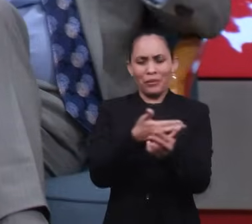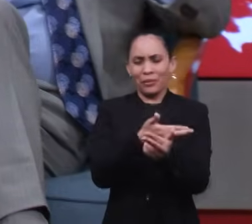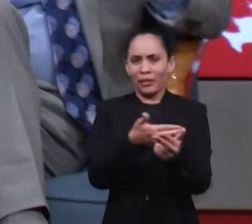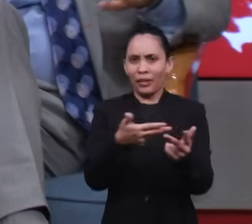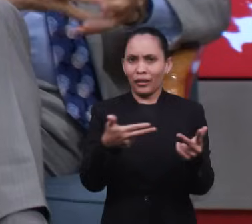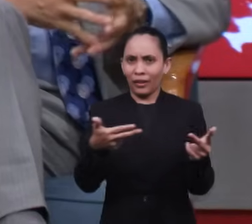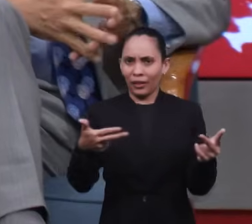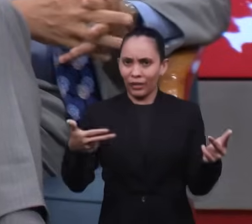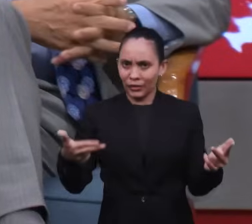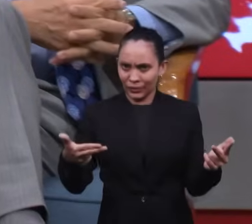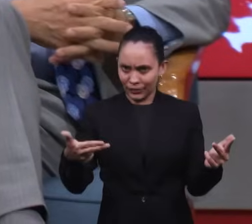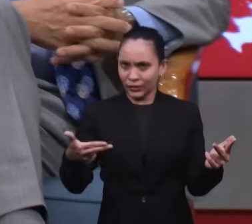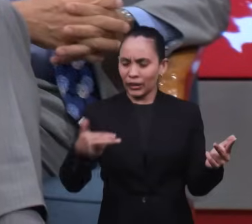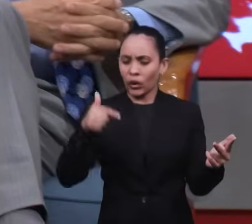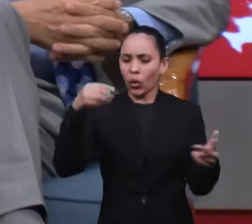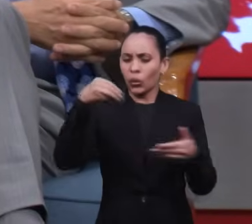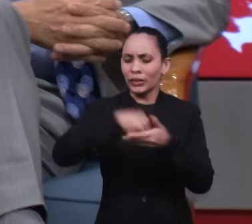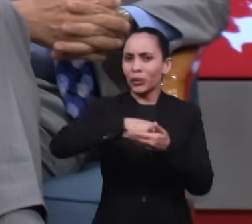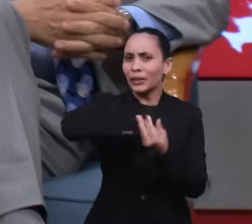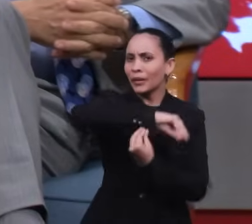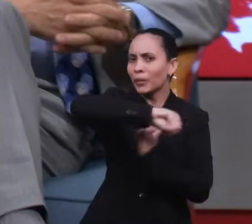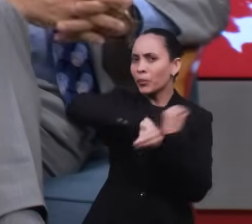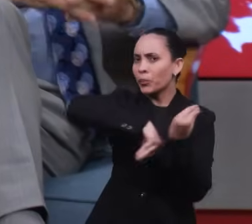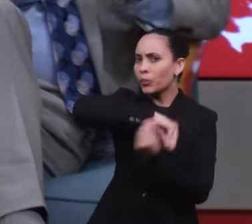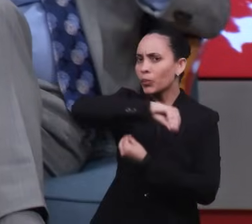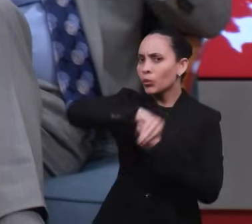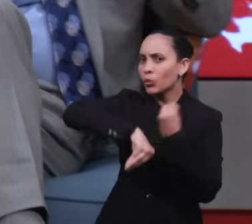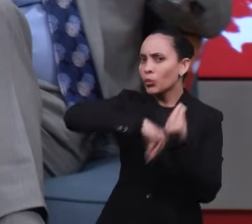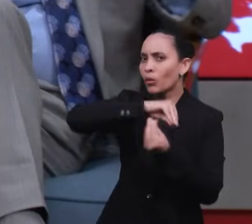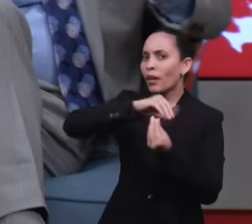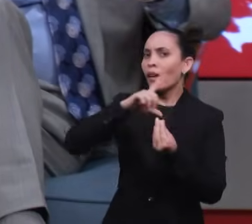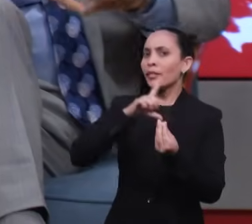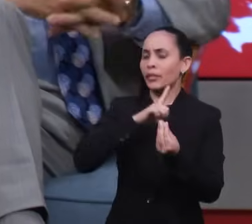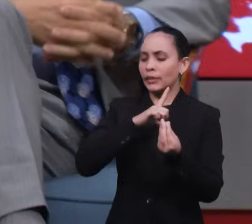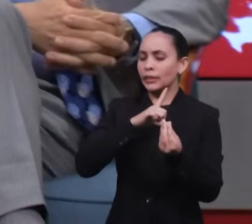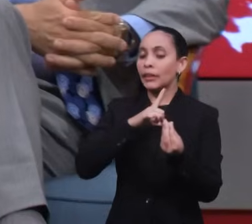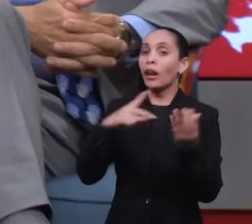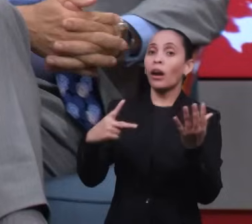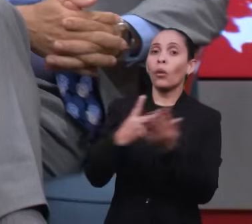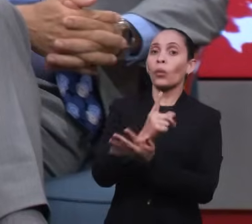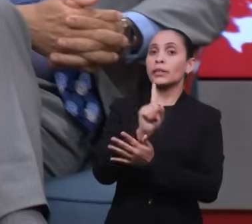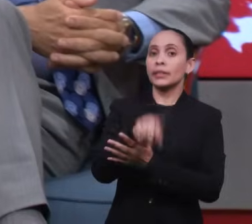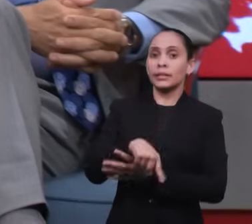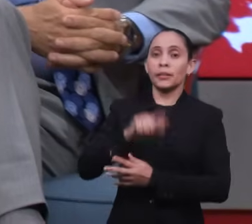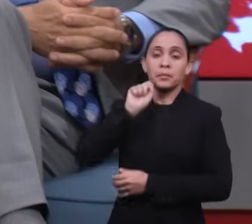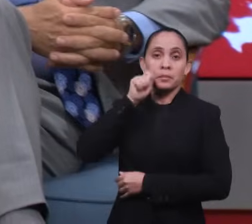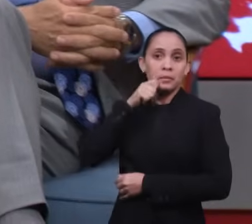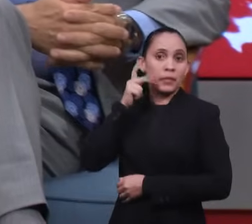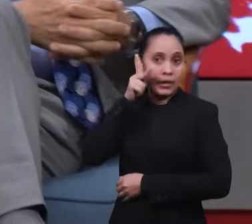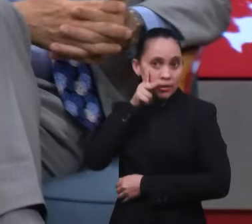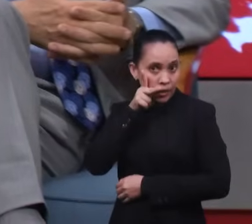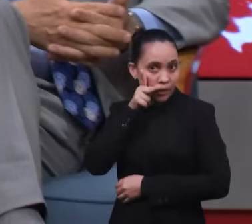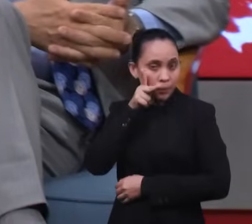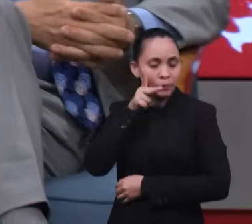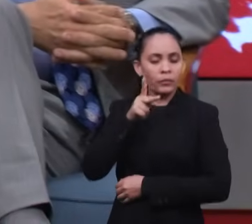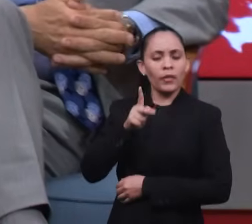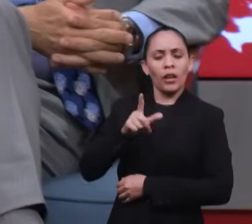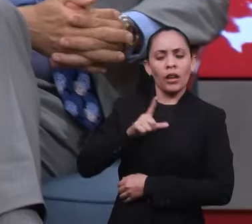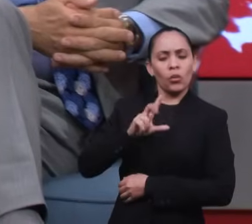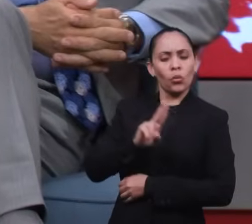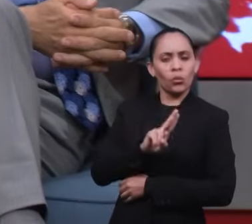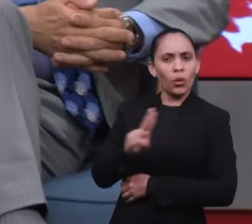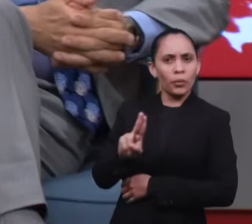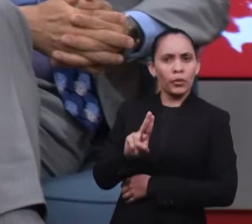onde tinha toda uma liturgia que culminava com a ceia, e que eles